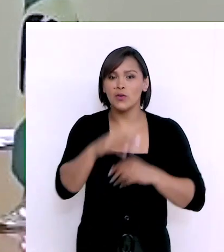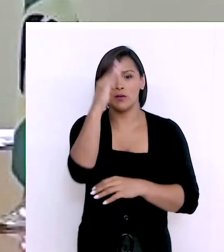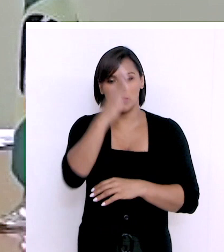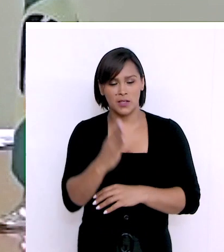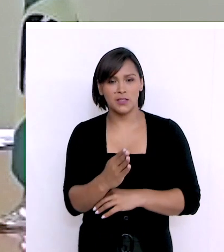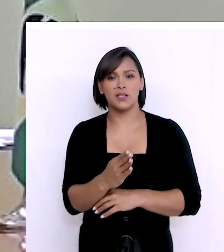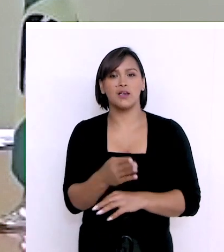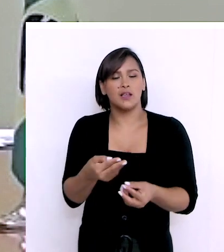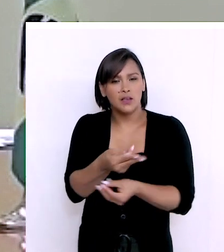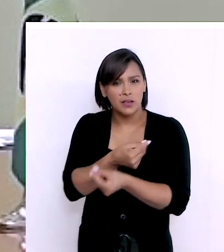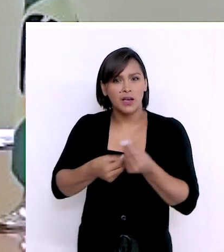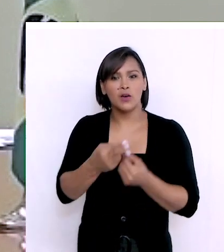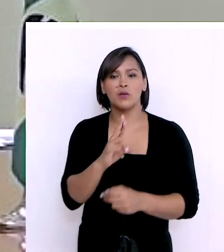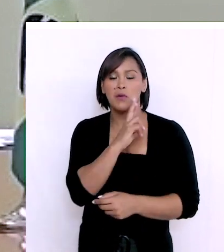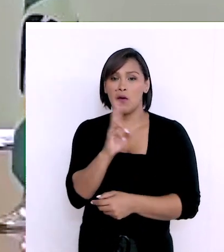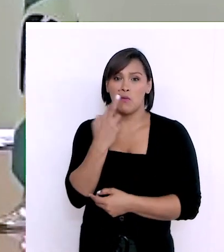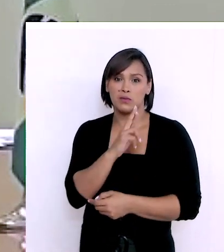economia, russa.